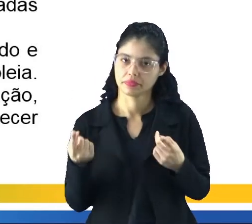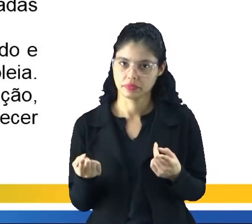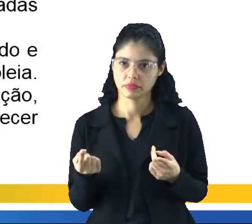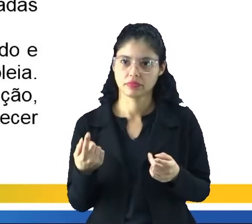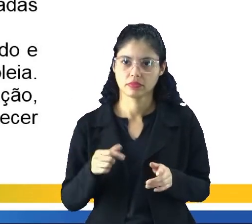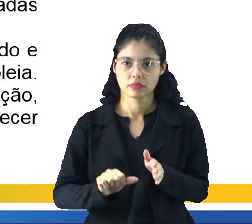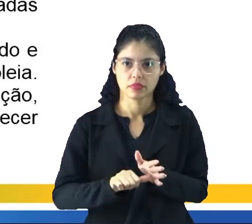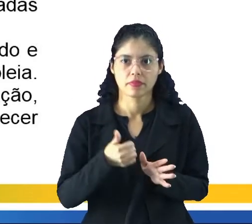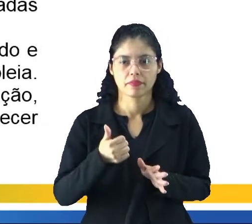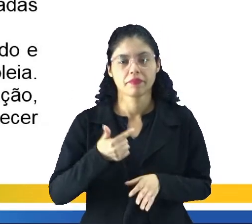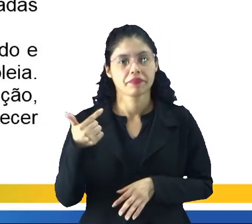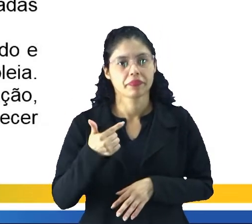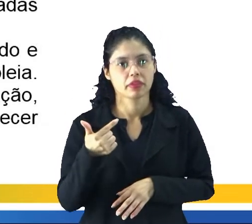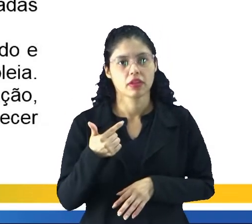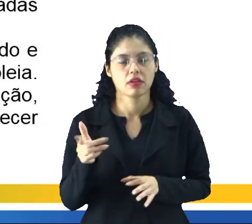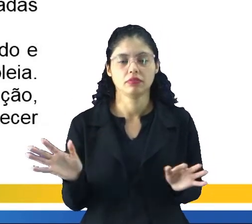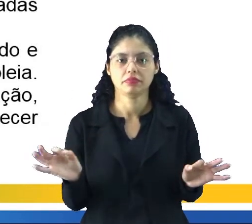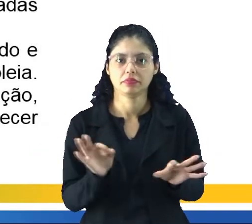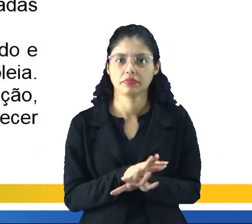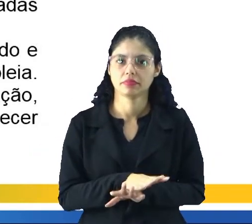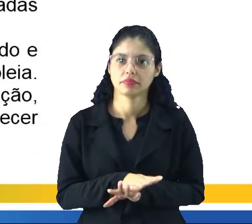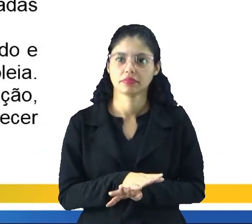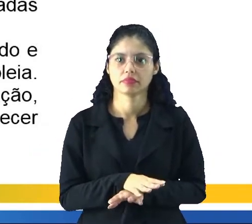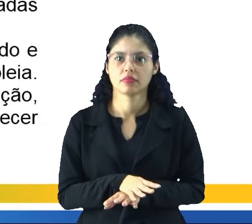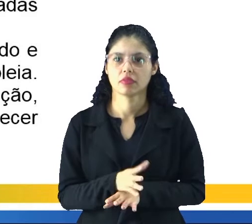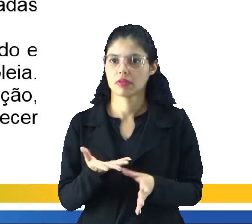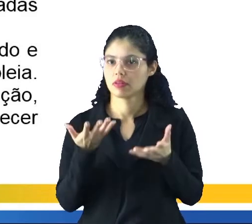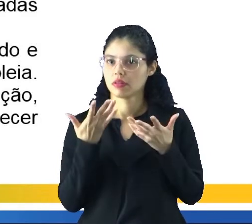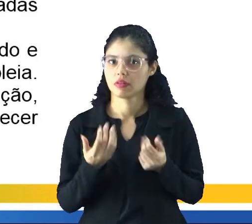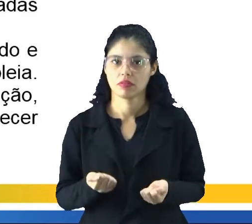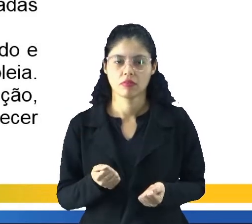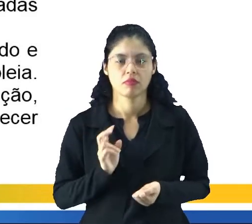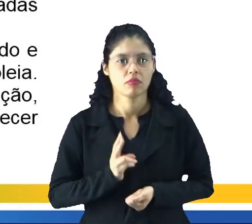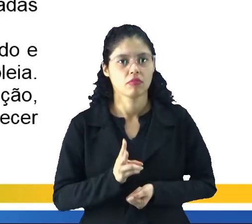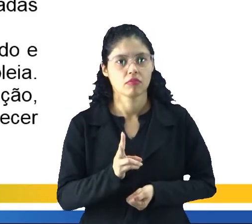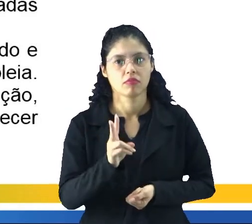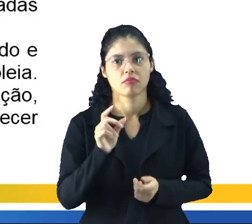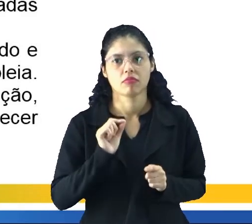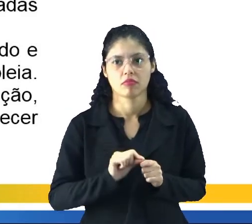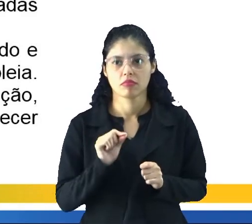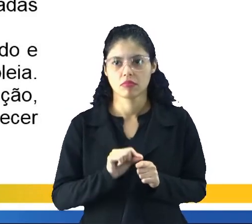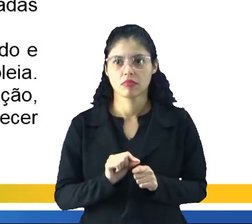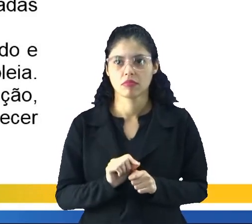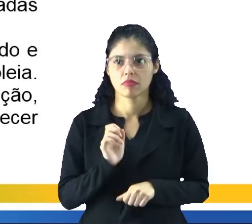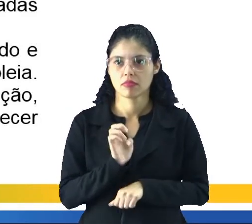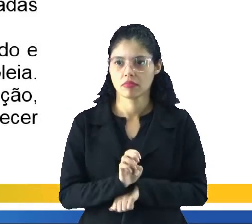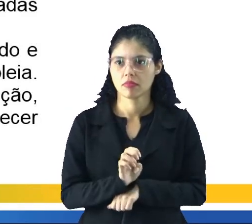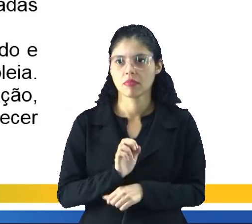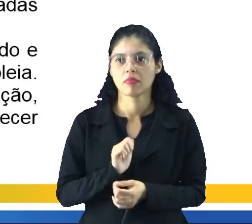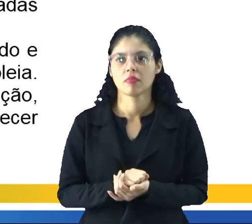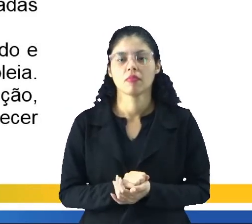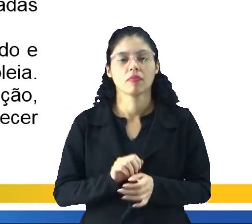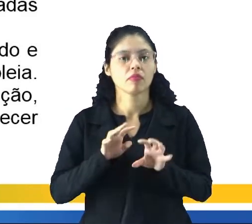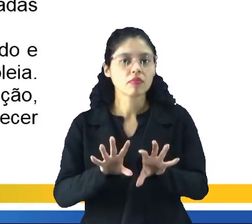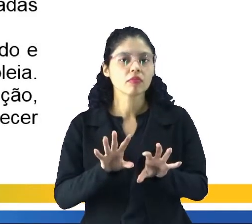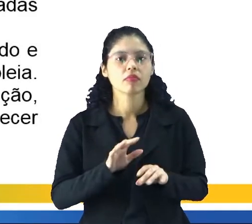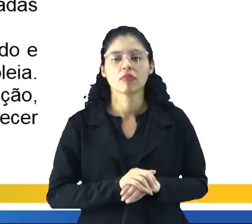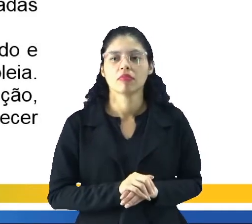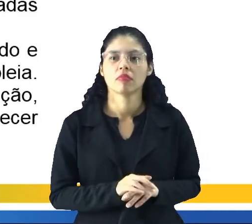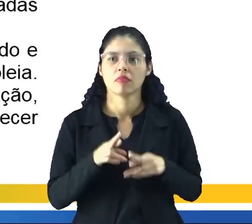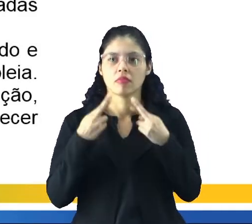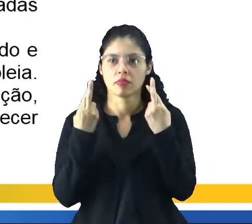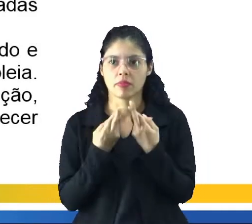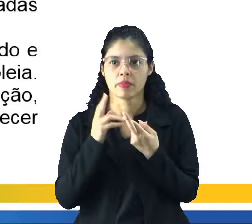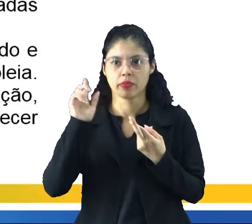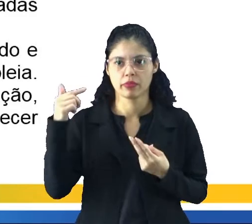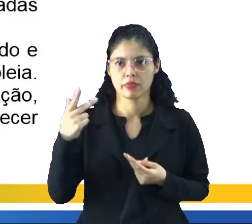o primeiro e o segundo estado acabam recusando essa proposta e as votações continuaram a ser realizadas por estado. E aí, dessa forma, reunidos lá